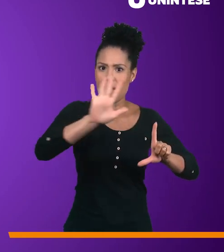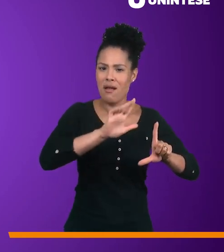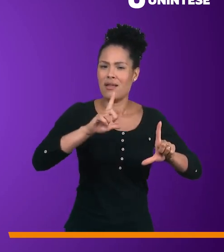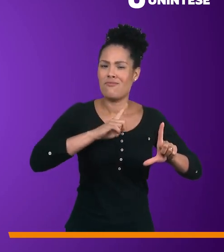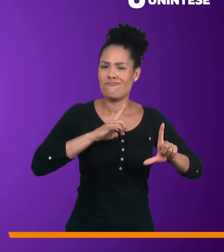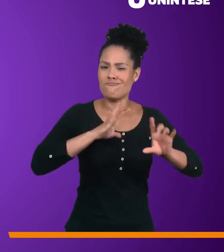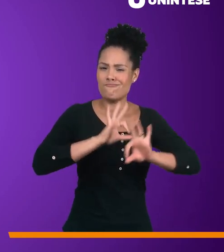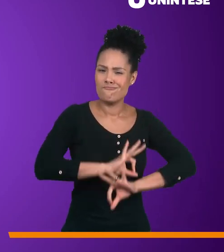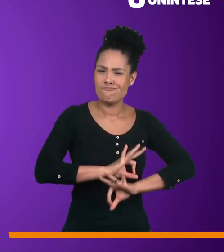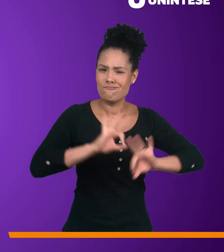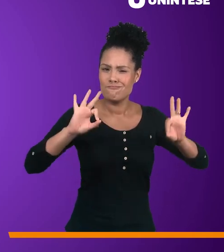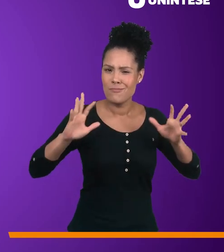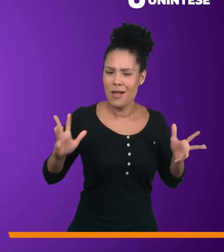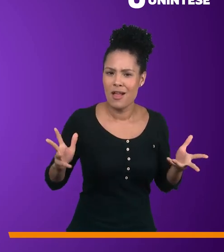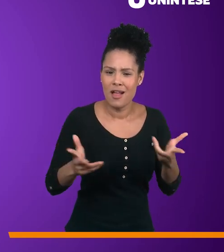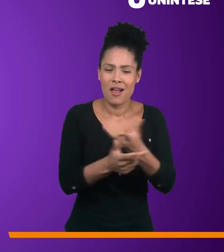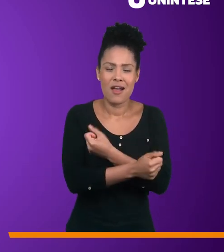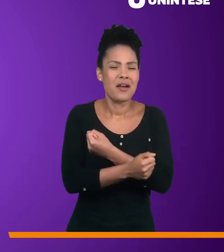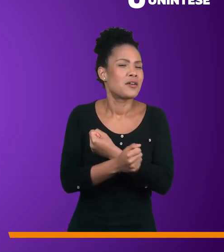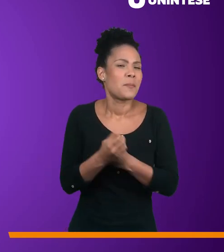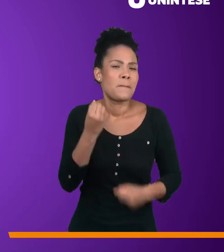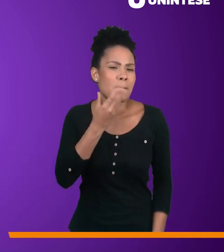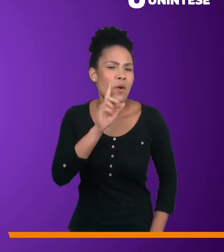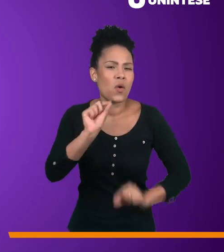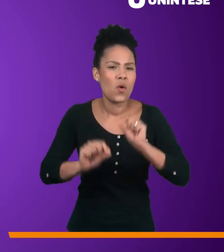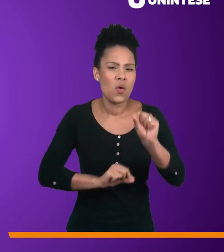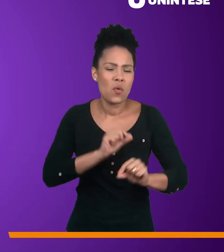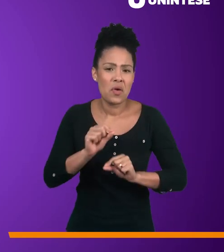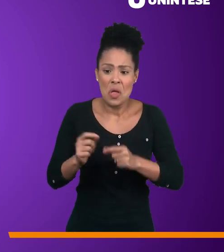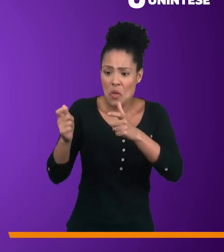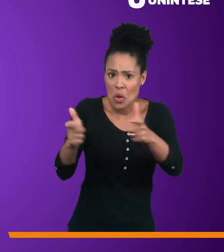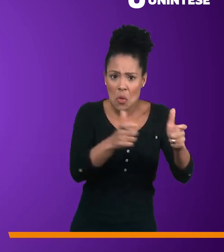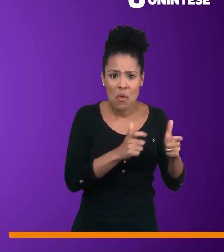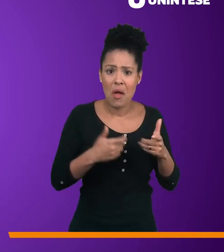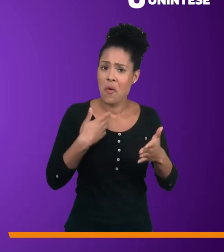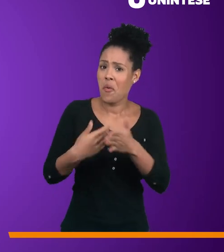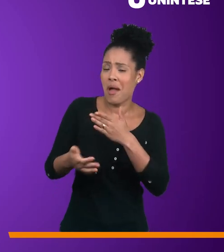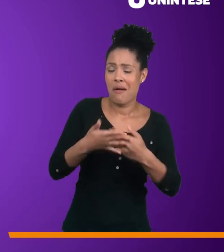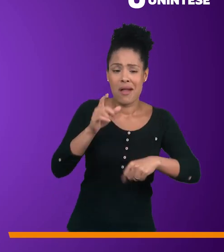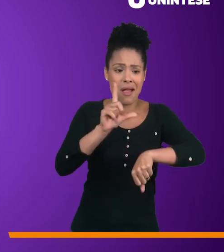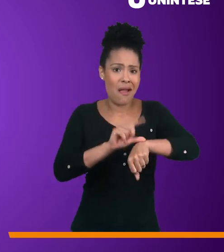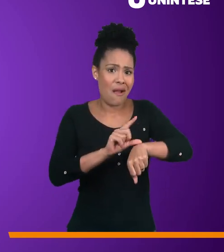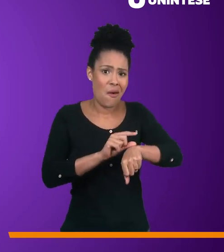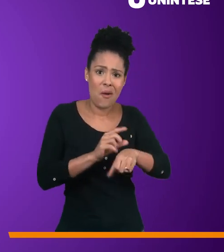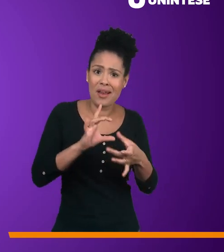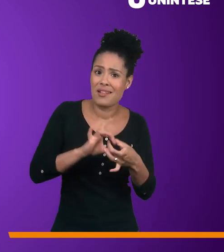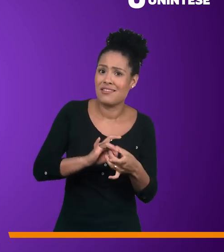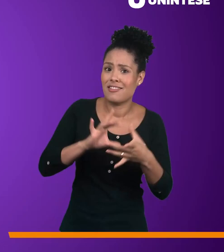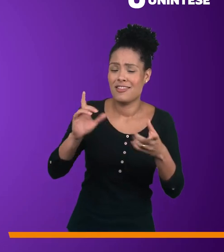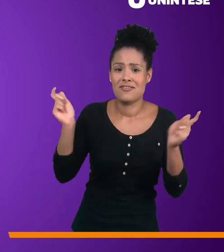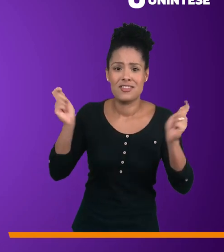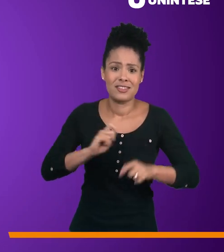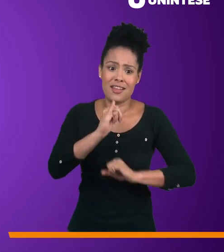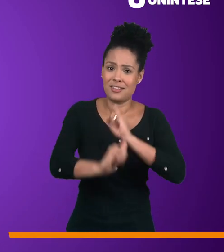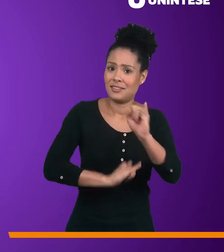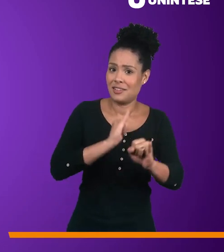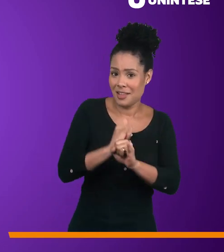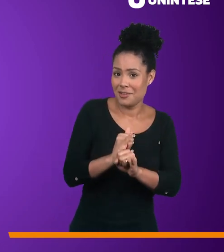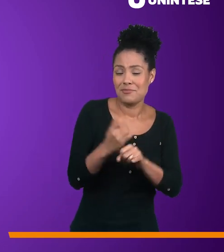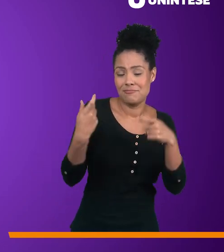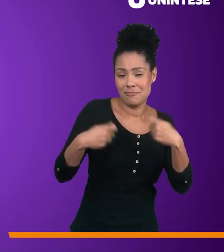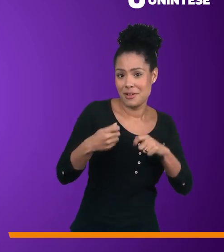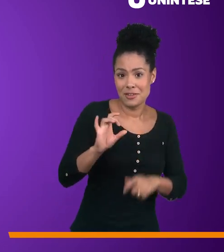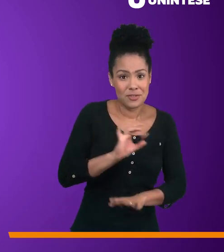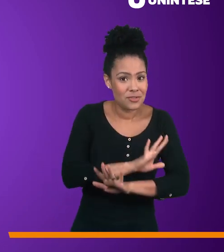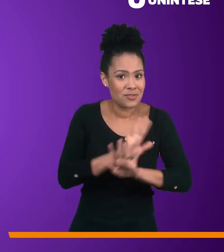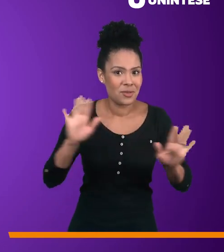online. Dessa forma, a vantagem é poder estudar a partir de qualquer lugar e a qualquer hora, precisando apenas ter acesso à